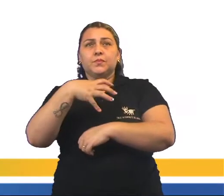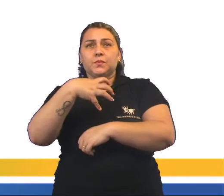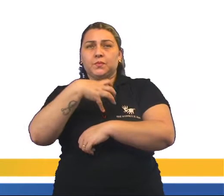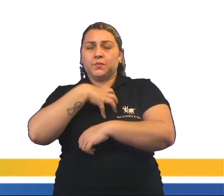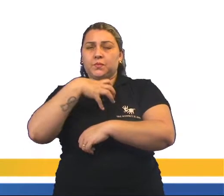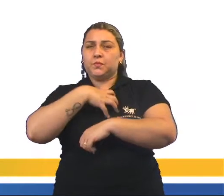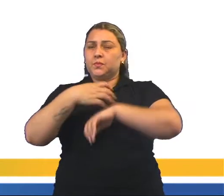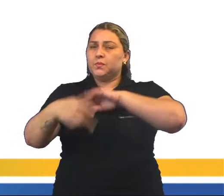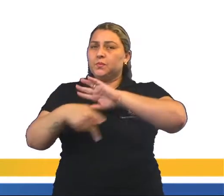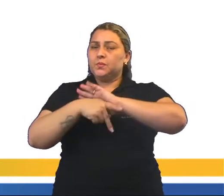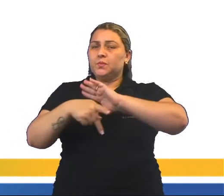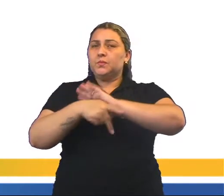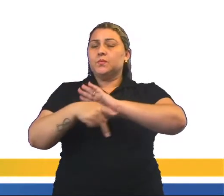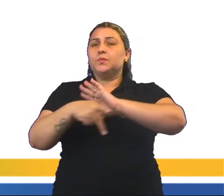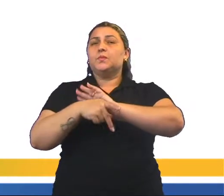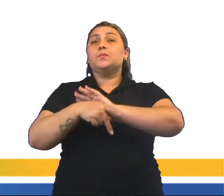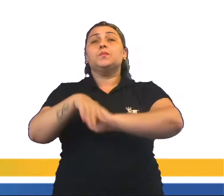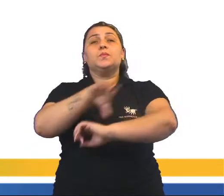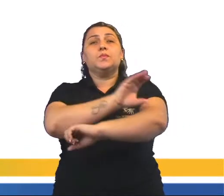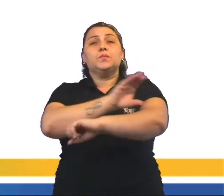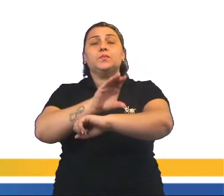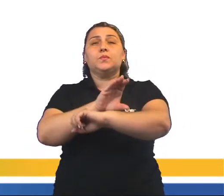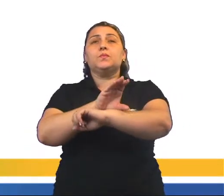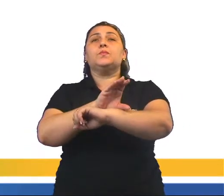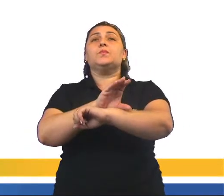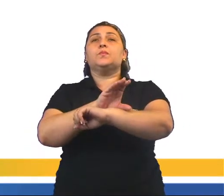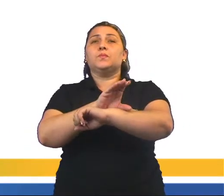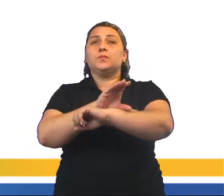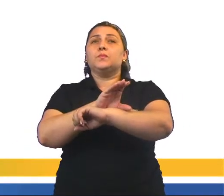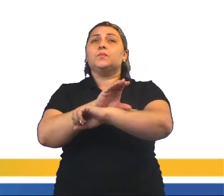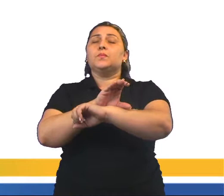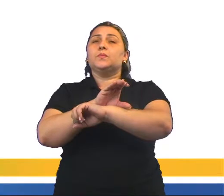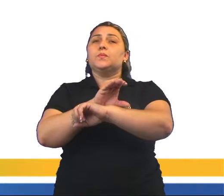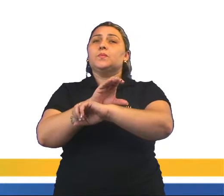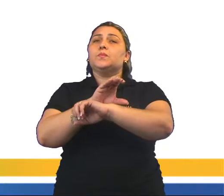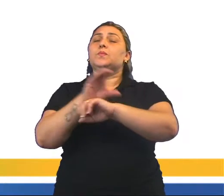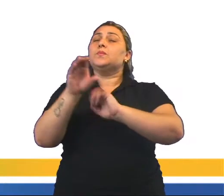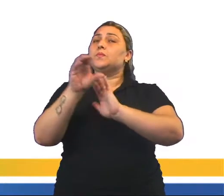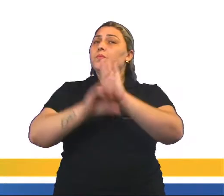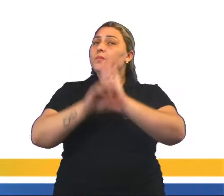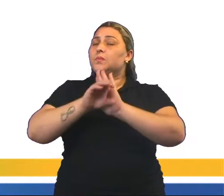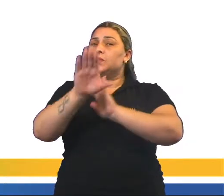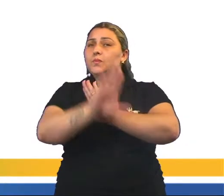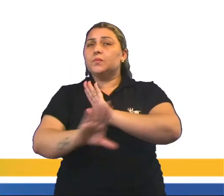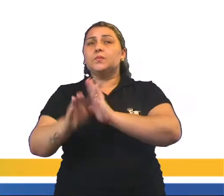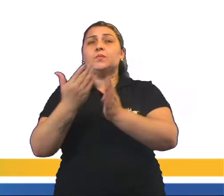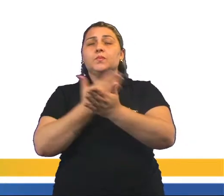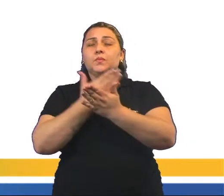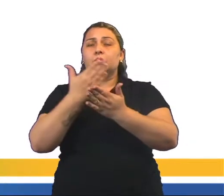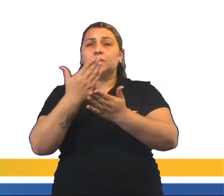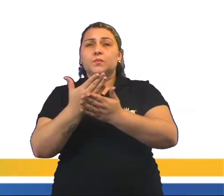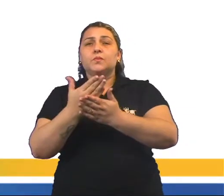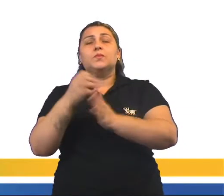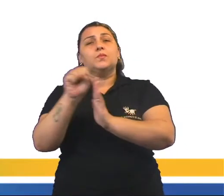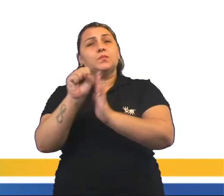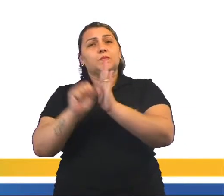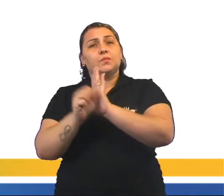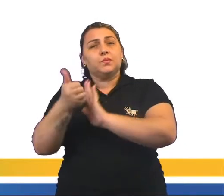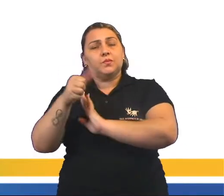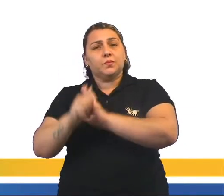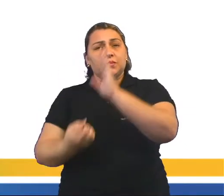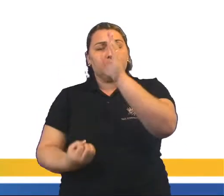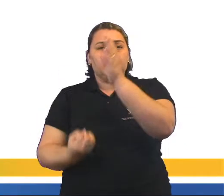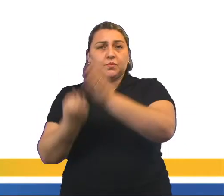de pertencer a uma determinada cultura. O conceito de identidade nacional só começou a ganhar força no século XIX,